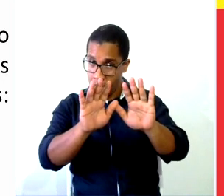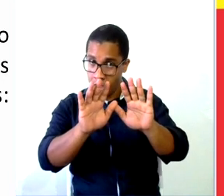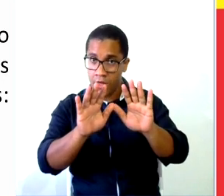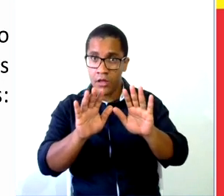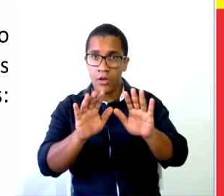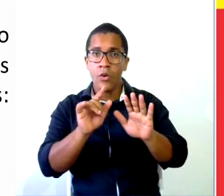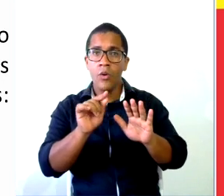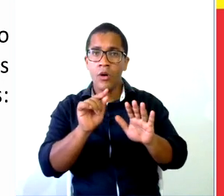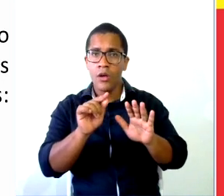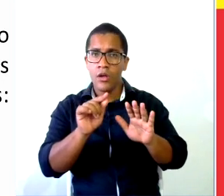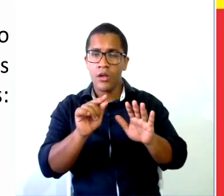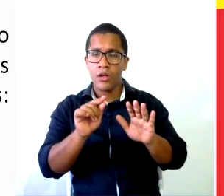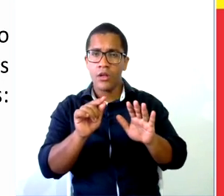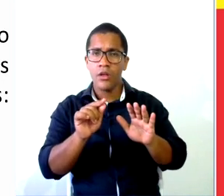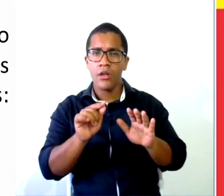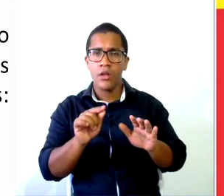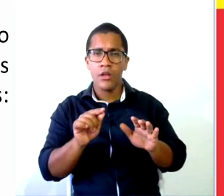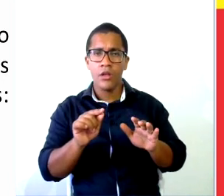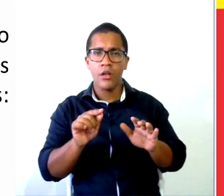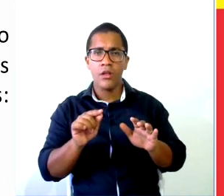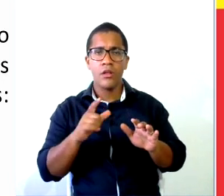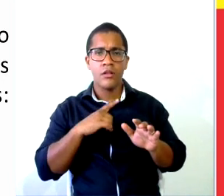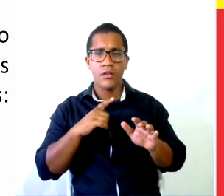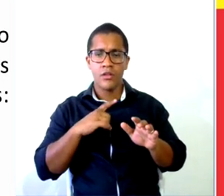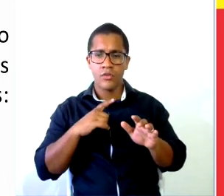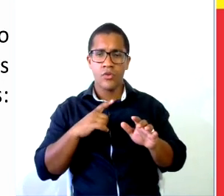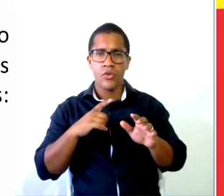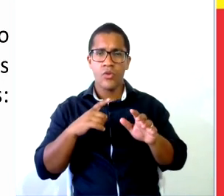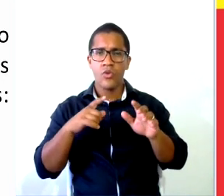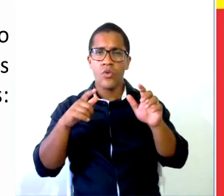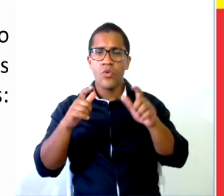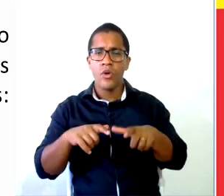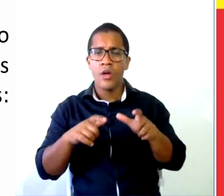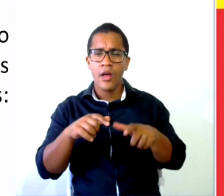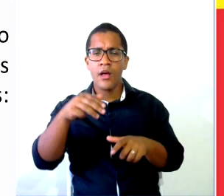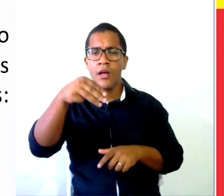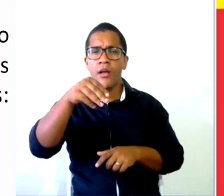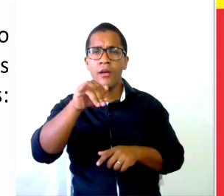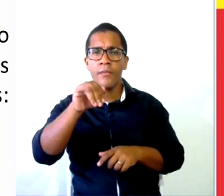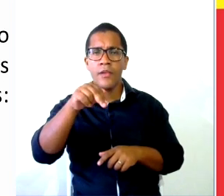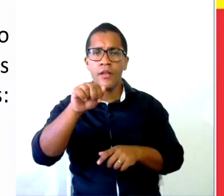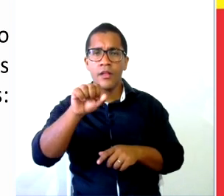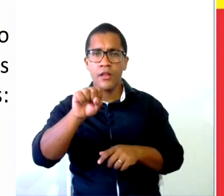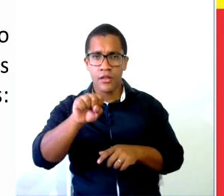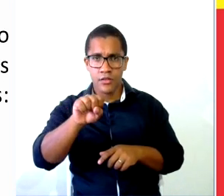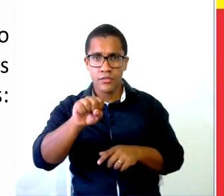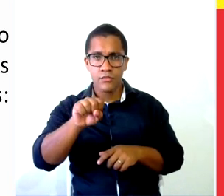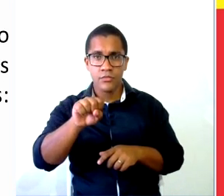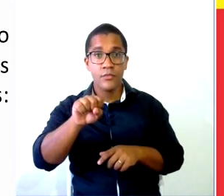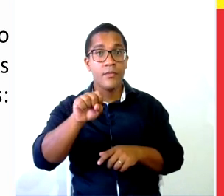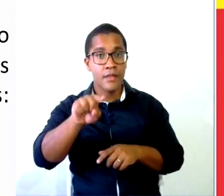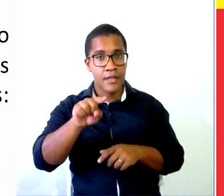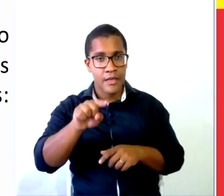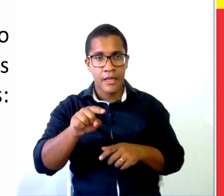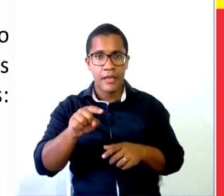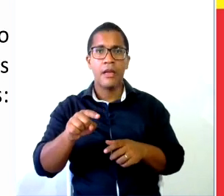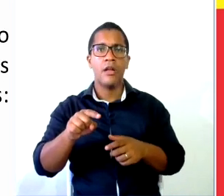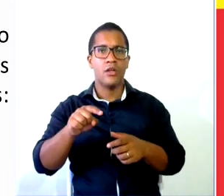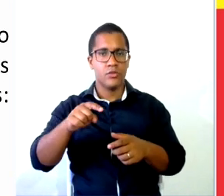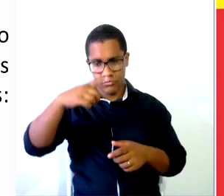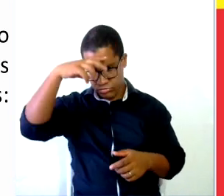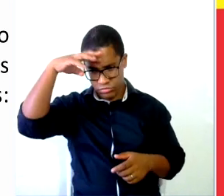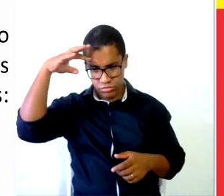Exceto em quê? Nas minas, onde eram